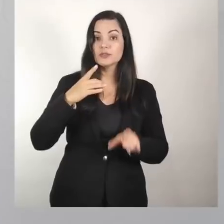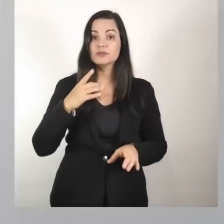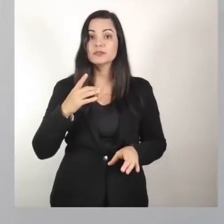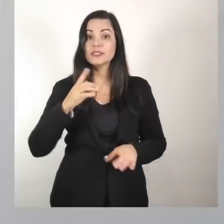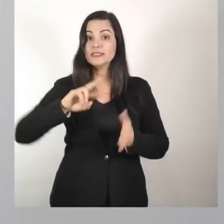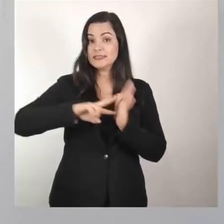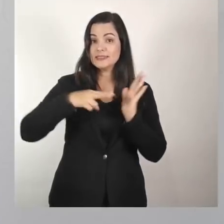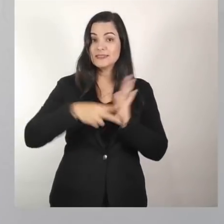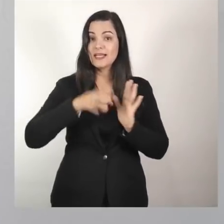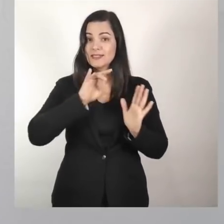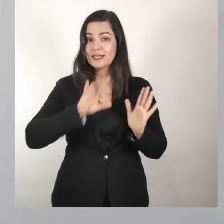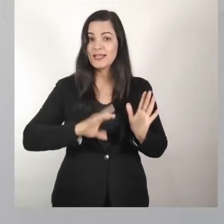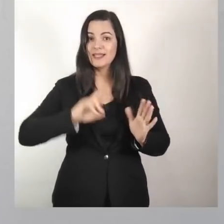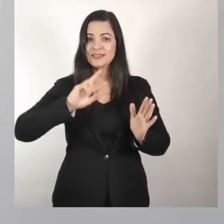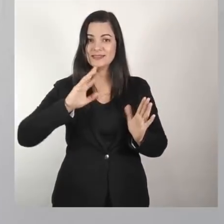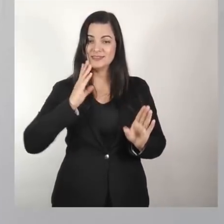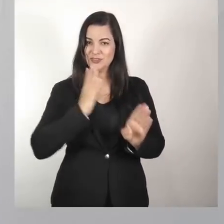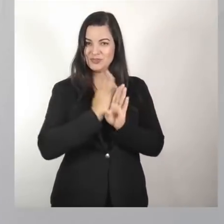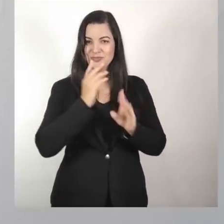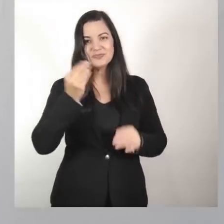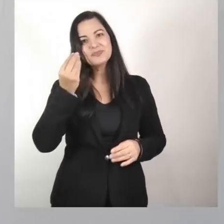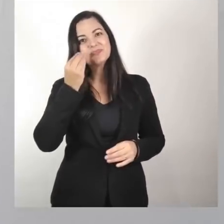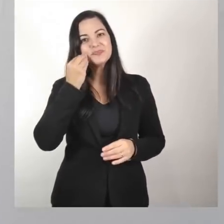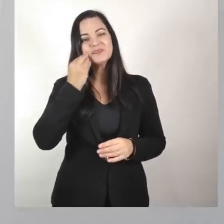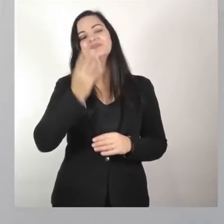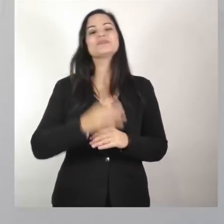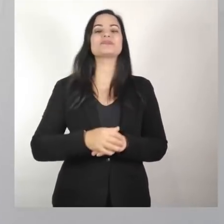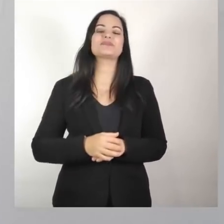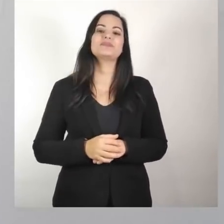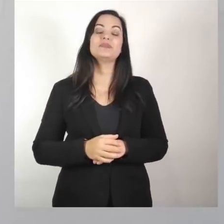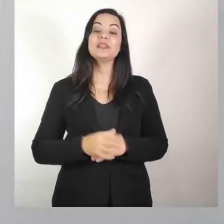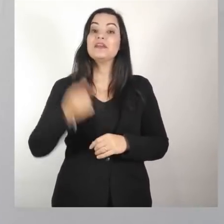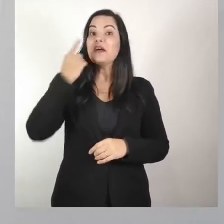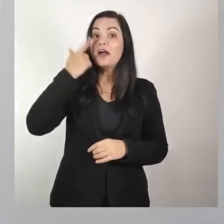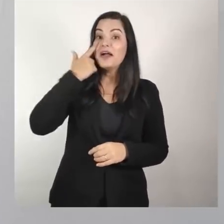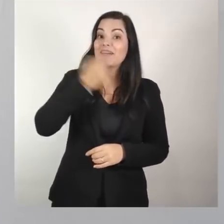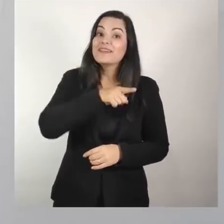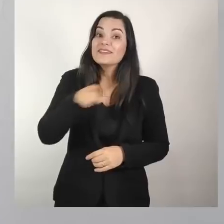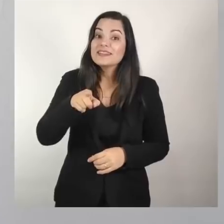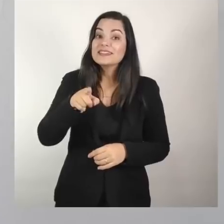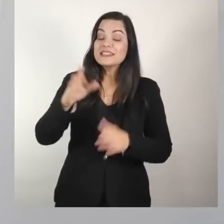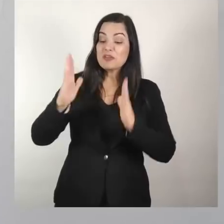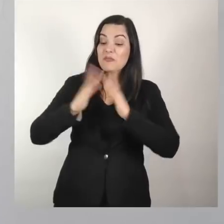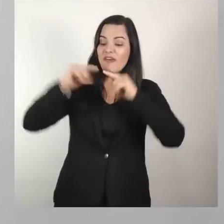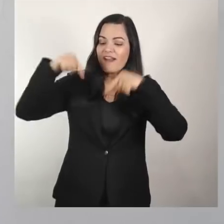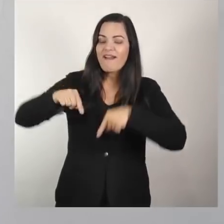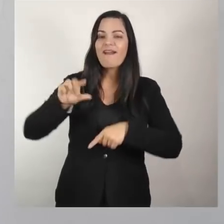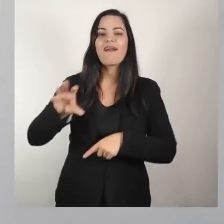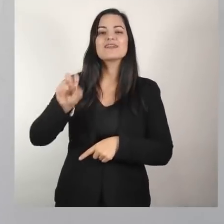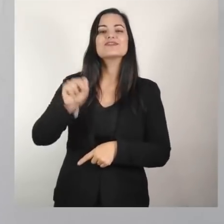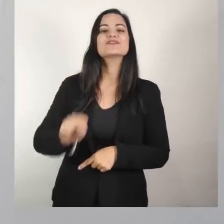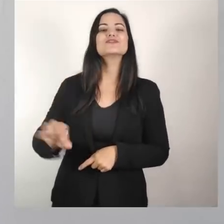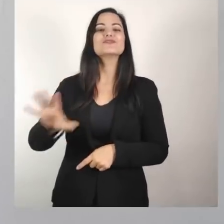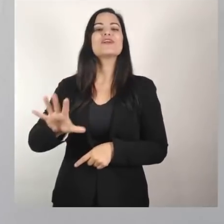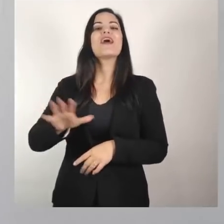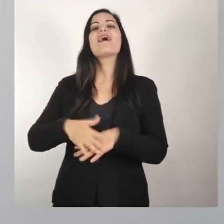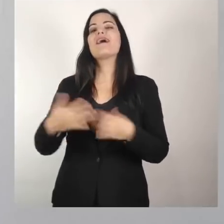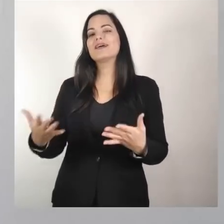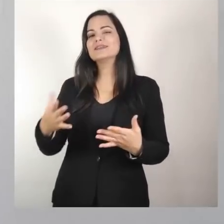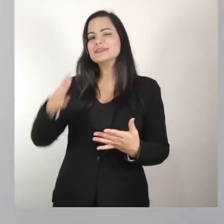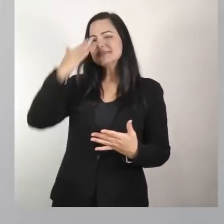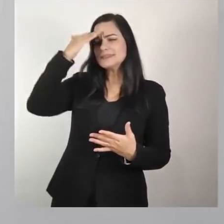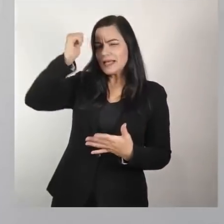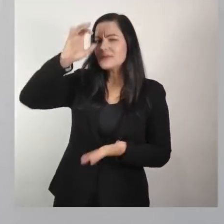descobrir o significado. Vamos ver se vocês, morando aqui na região Sudeste, estão craques